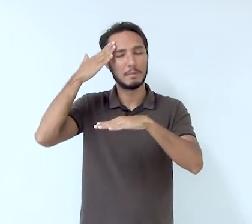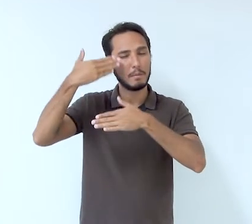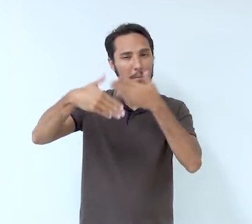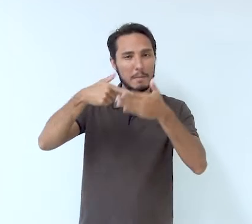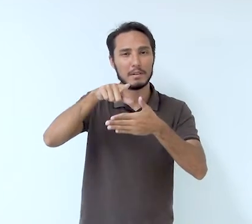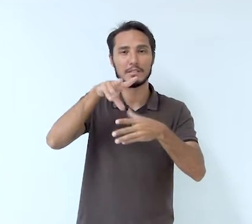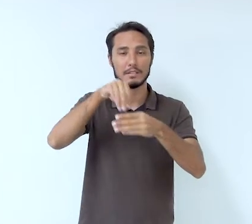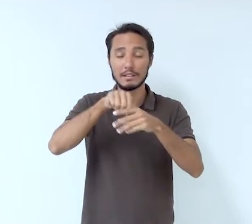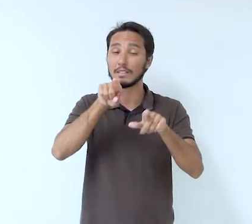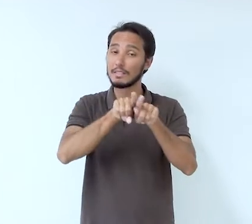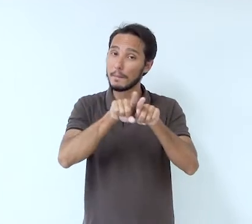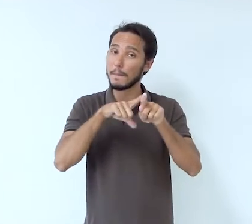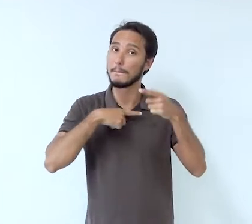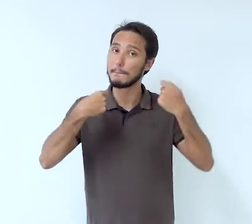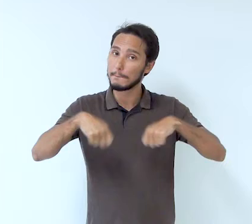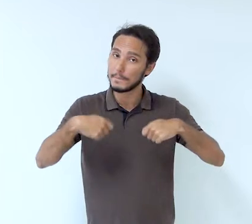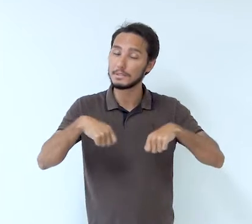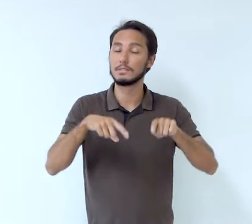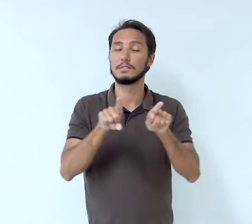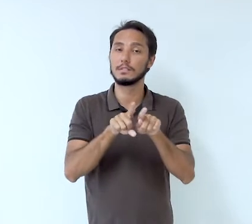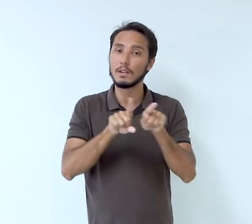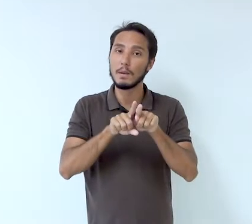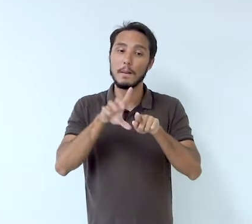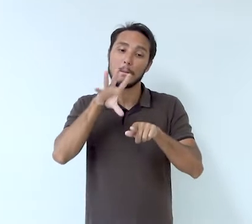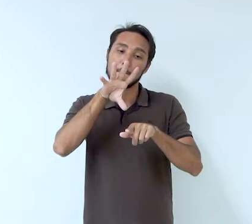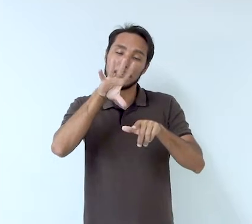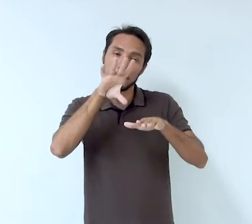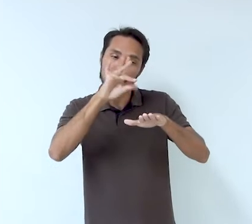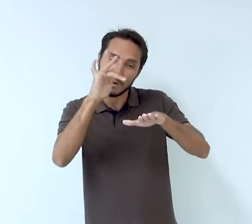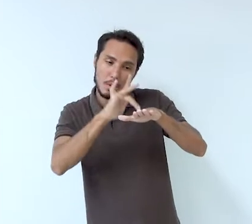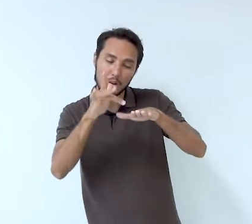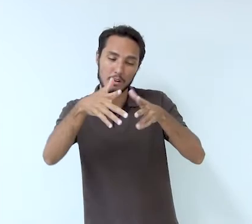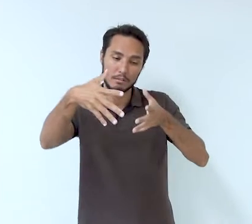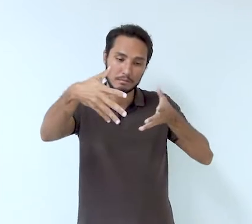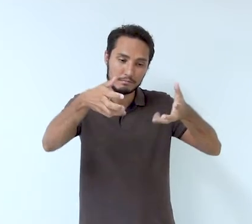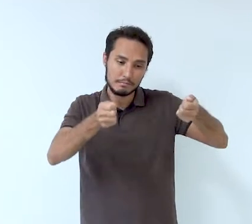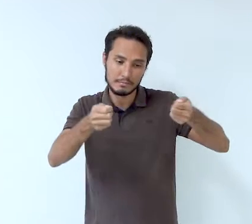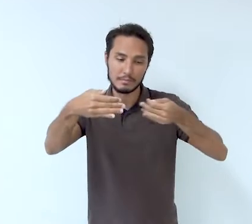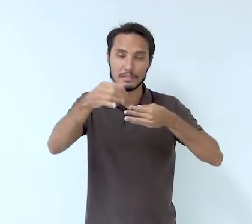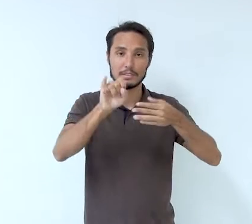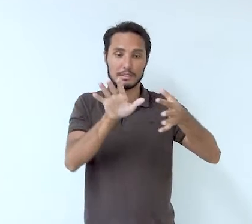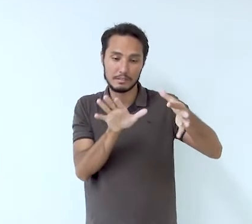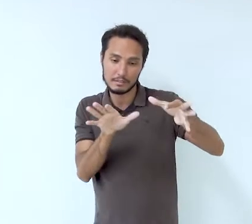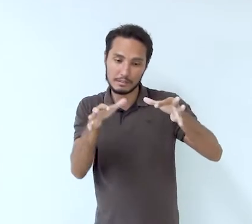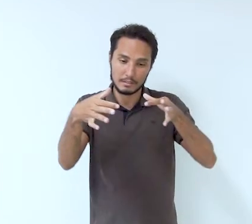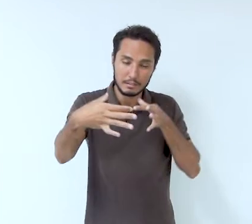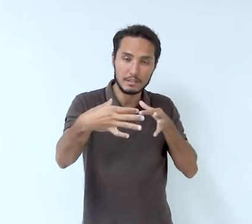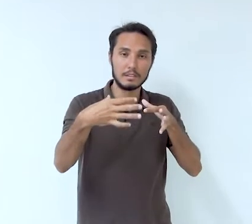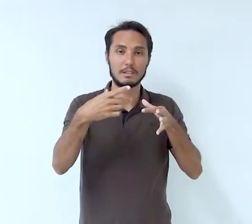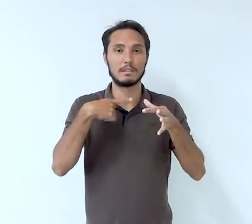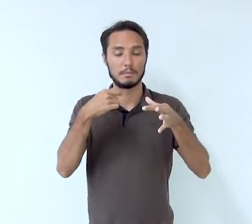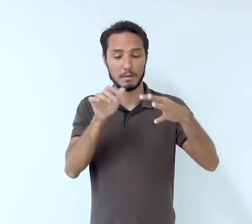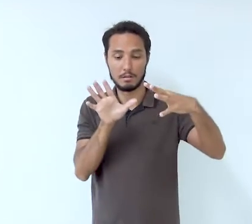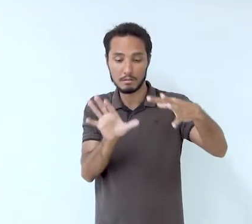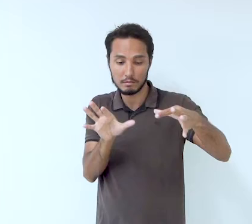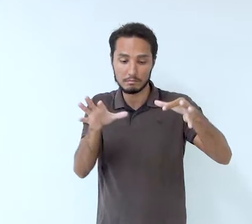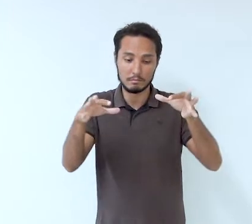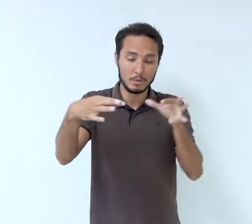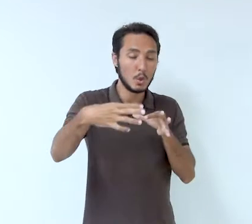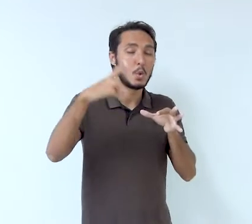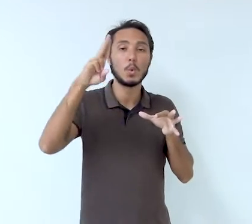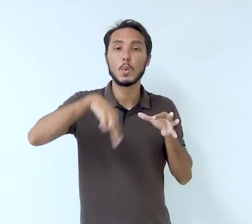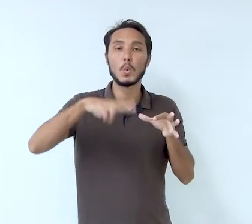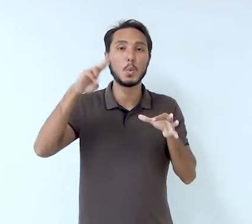processador. Então a placa-mãe também ela deve ser manuseada pelas bordas, né? Se você precisar girar ela, você gira com as duas